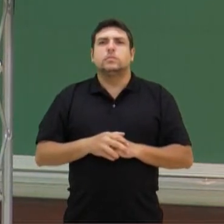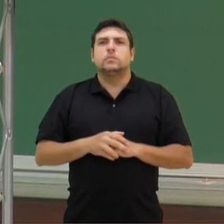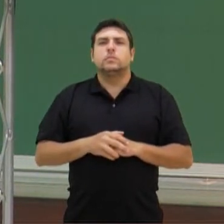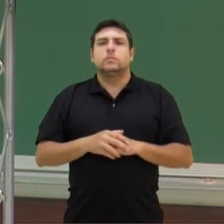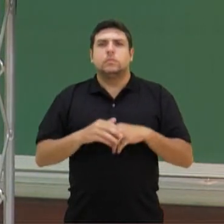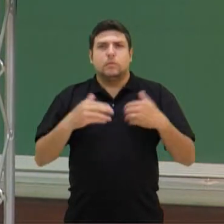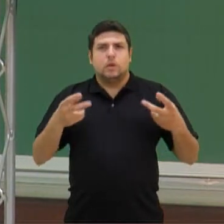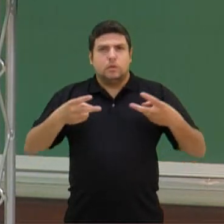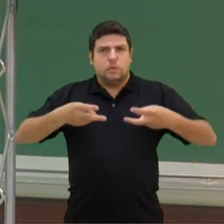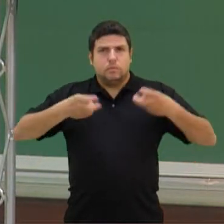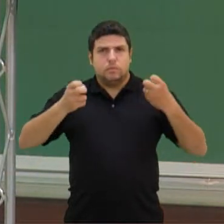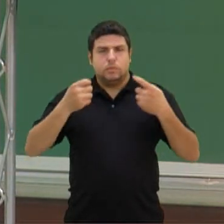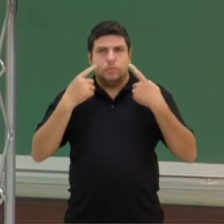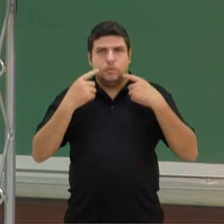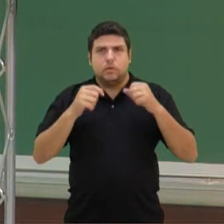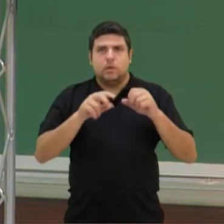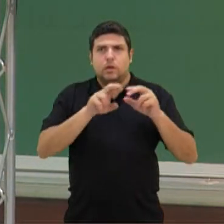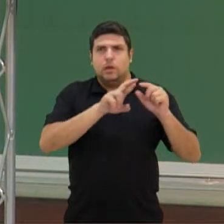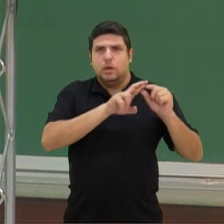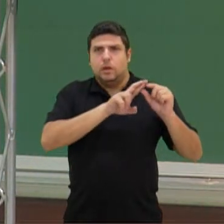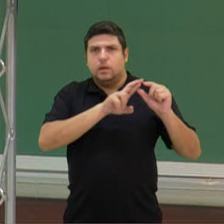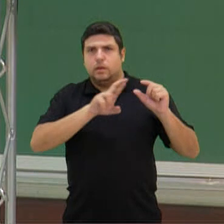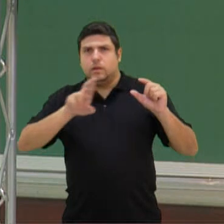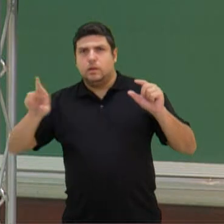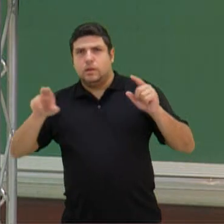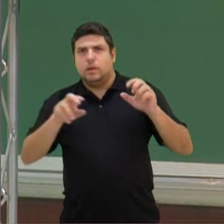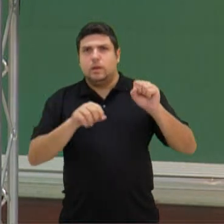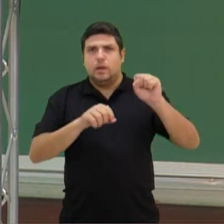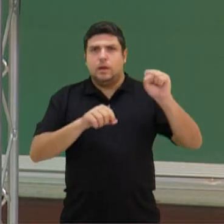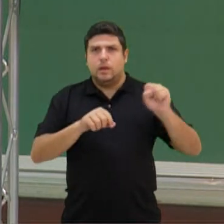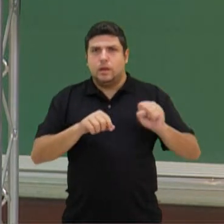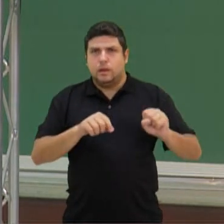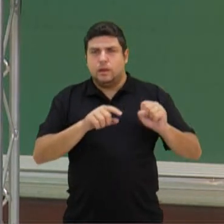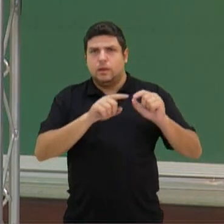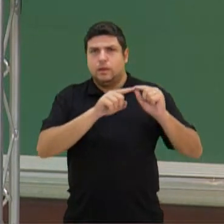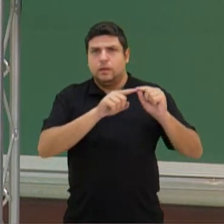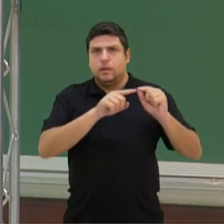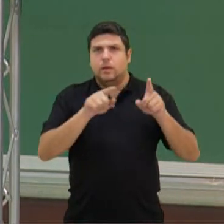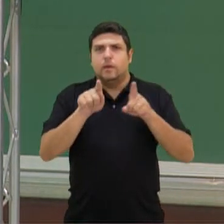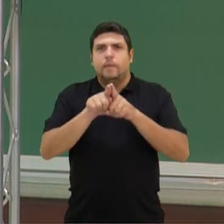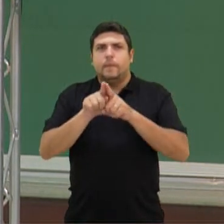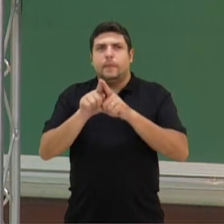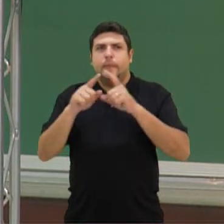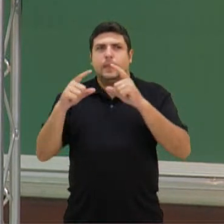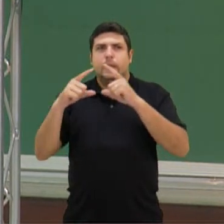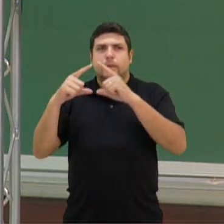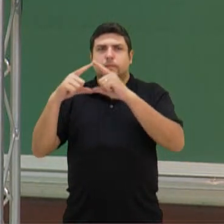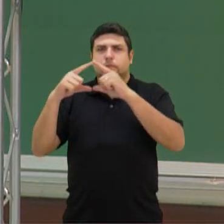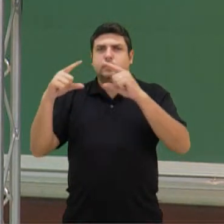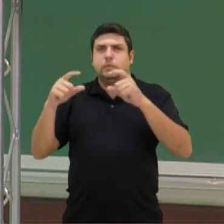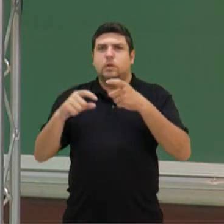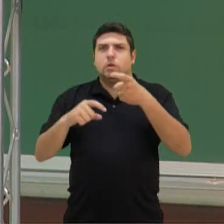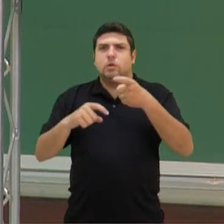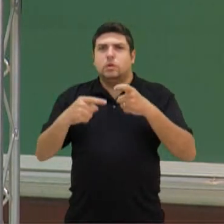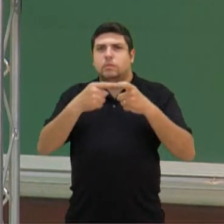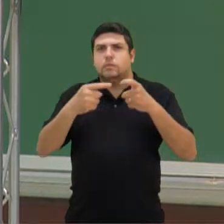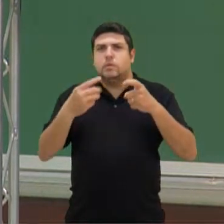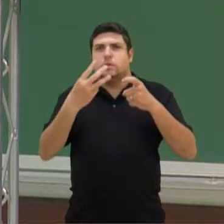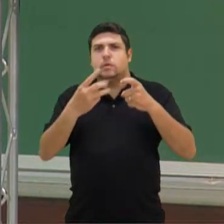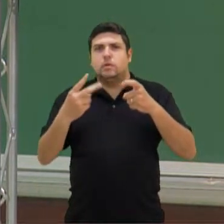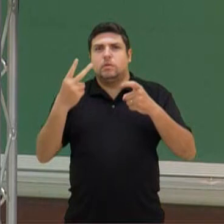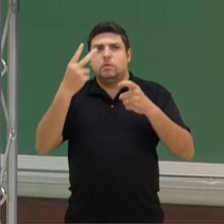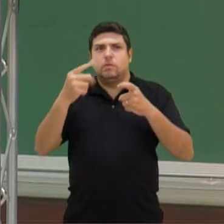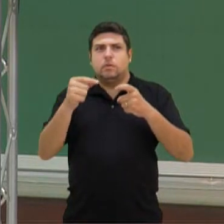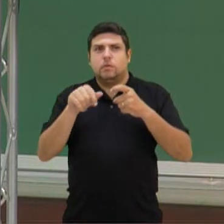relativa entre a reta S e a circunferência de equação x menos 3 ao quadrado mais y menos 3 ao quadrado